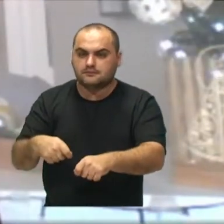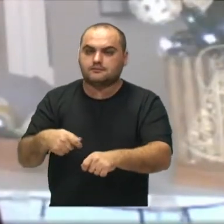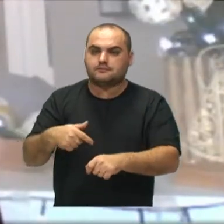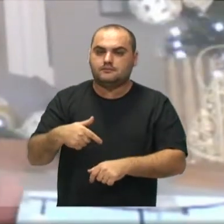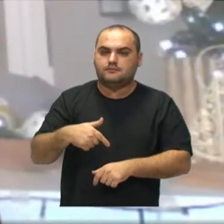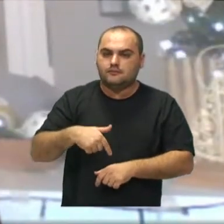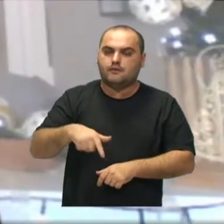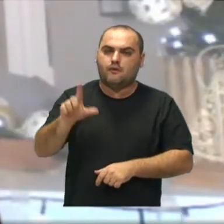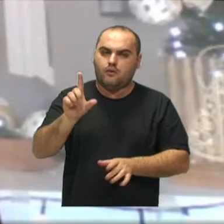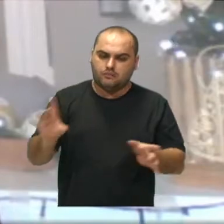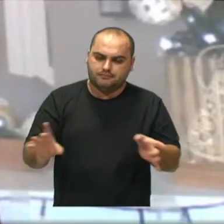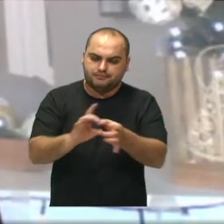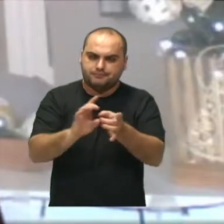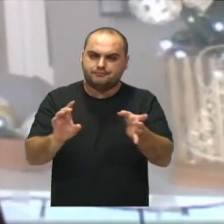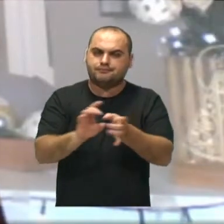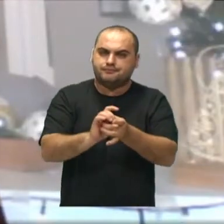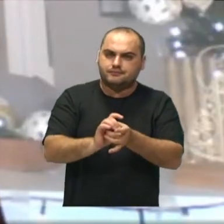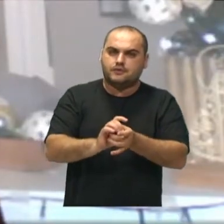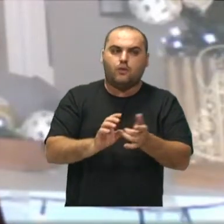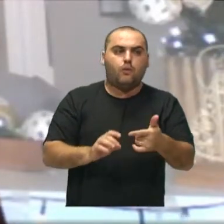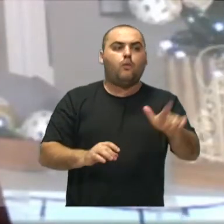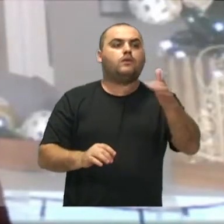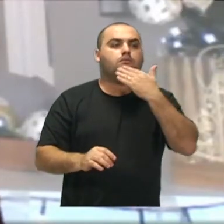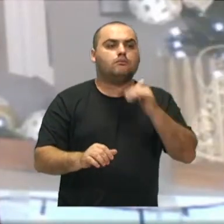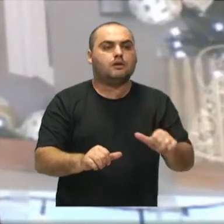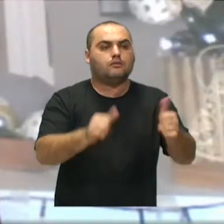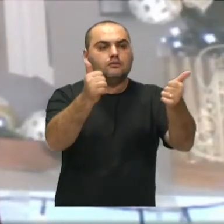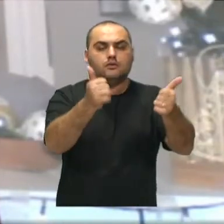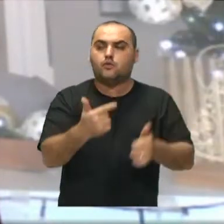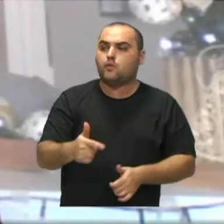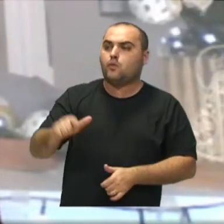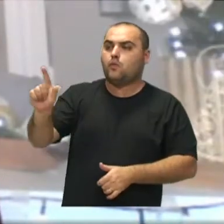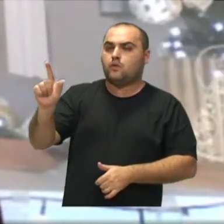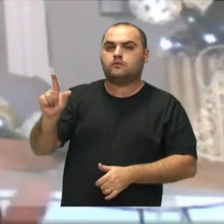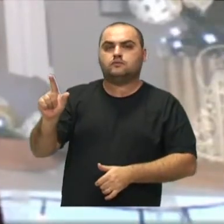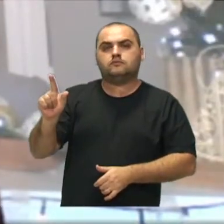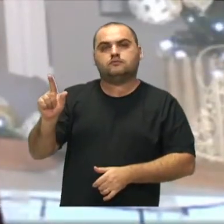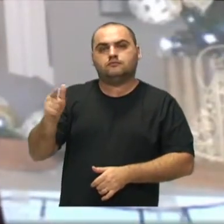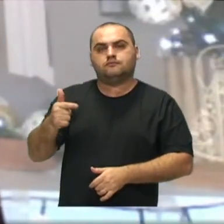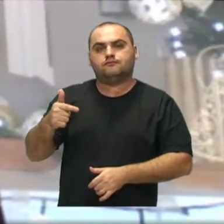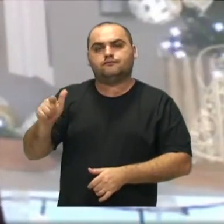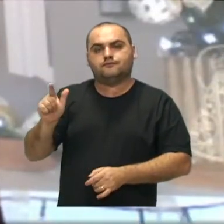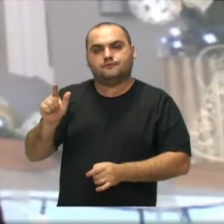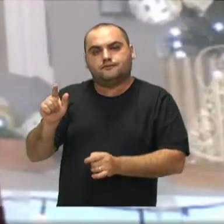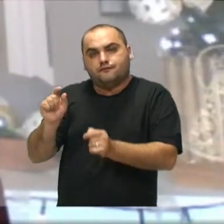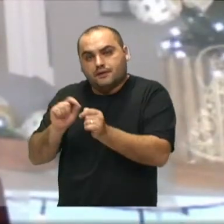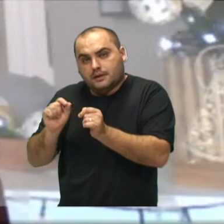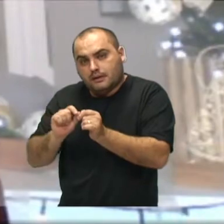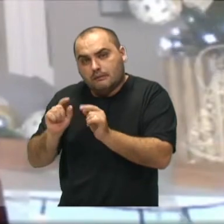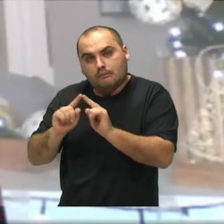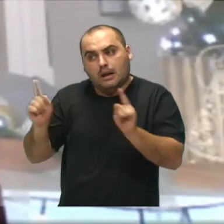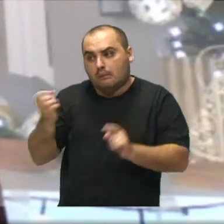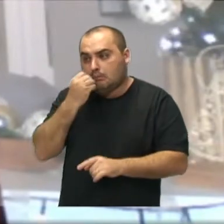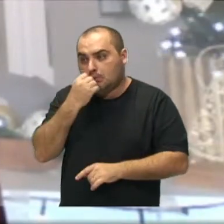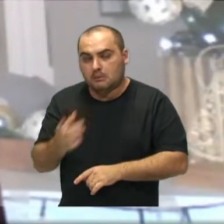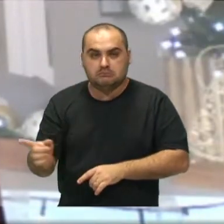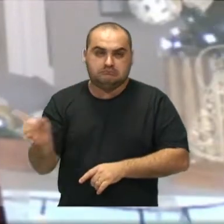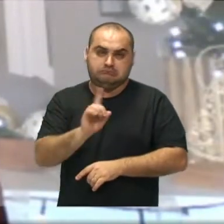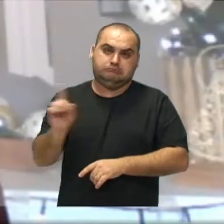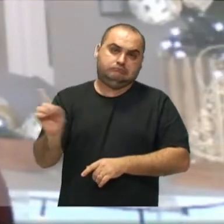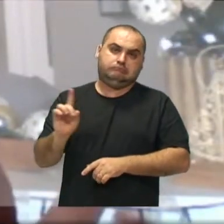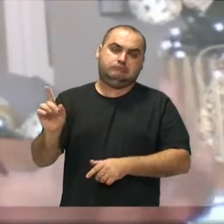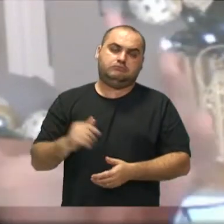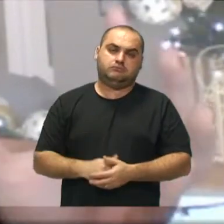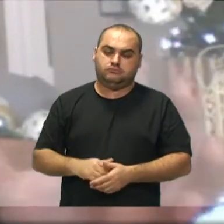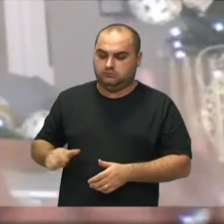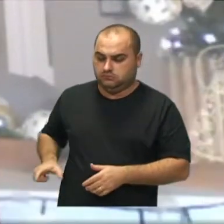malhas foram interligadas, outras tiveram melhorias também, algumas foram criadas, mas está longe de estar bom, porque a ciclovia que a gente